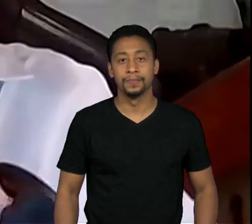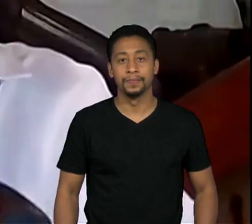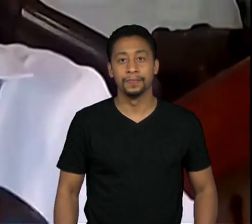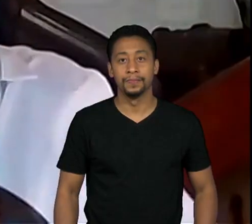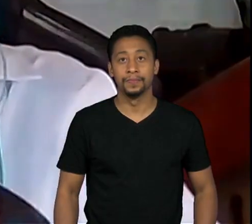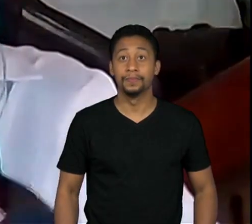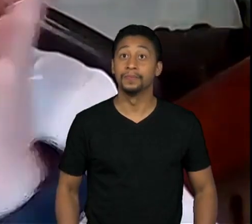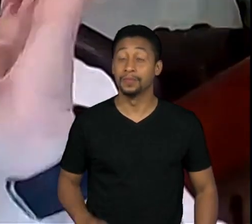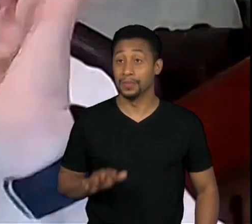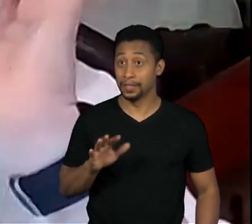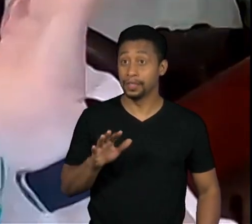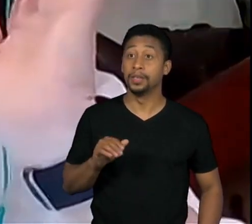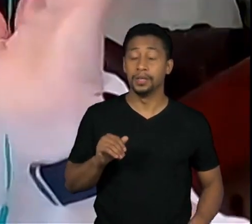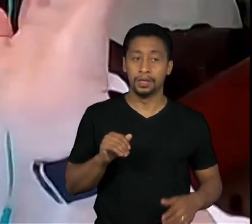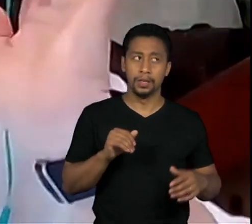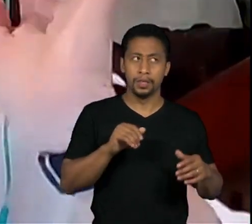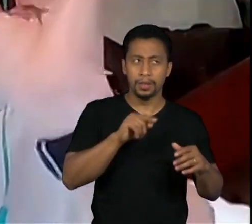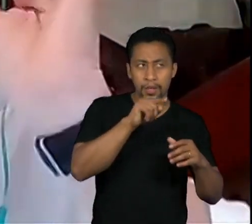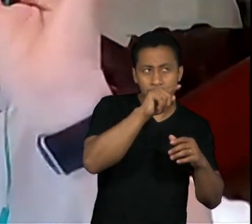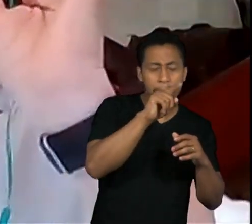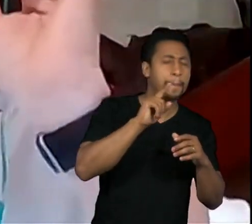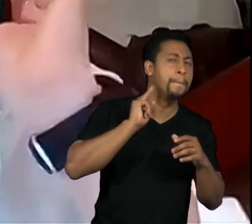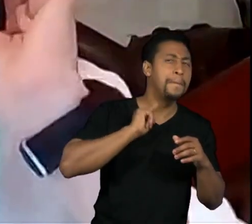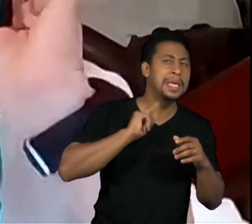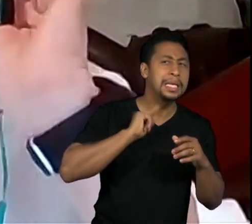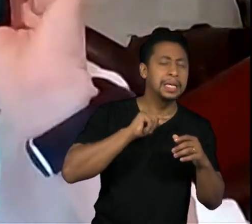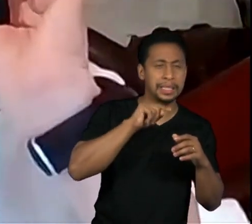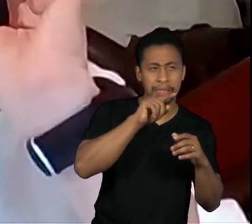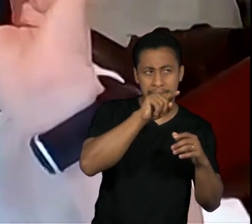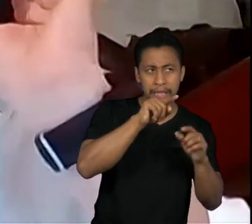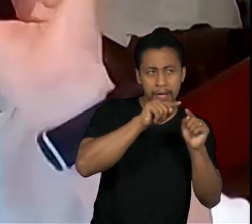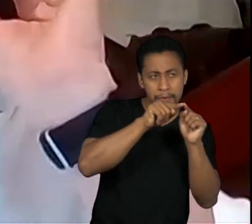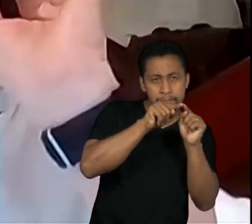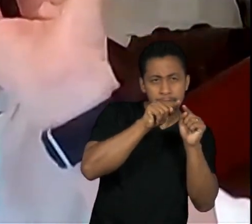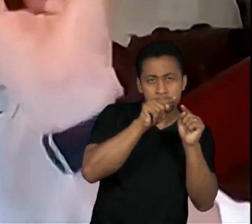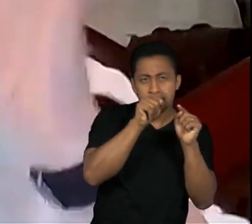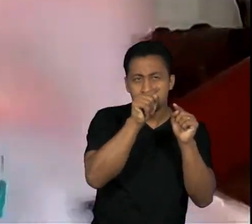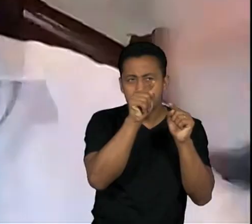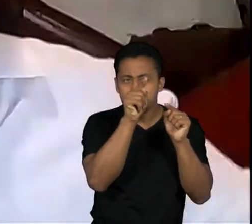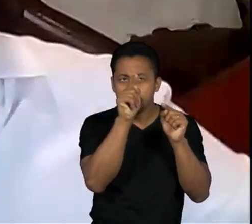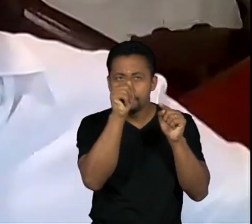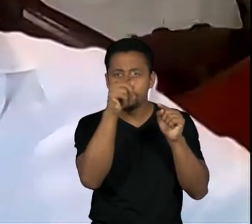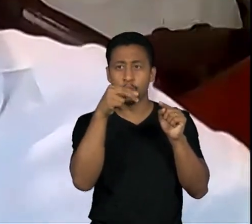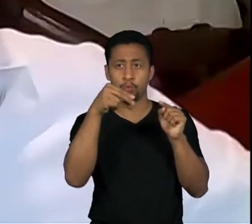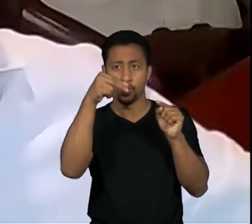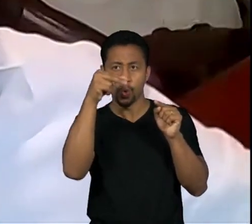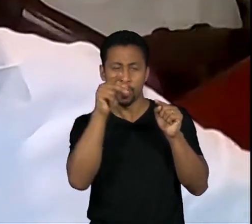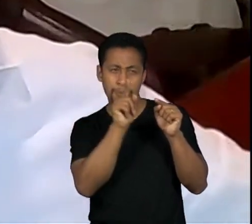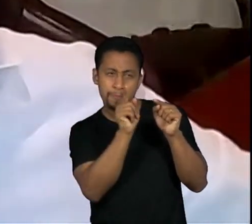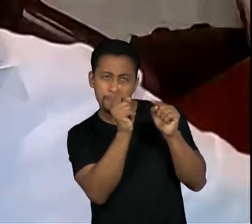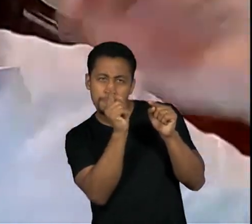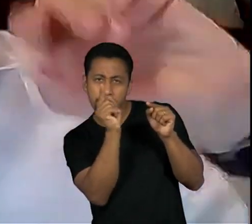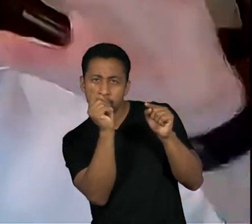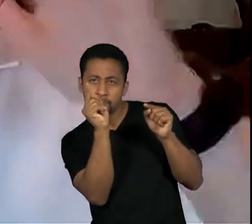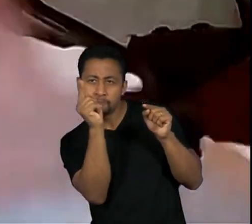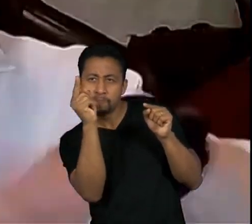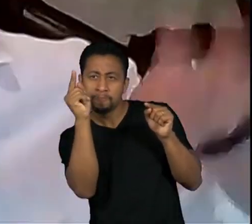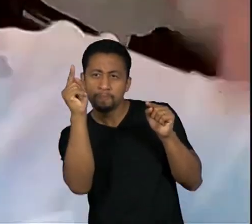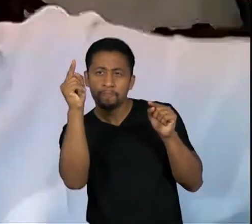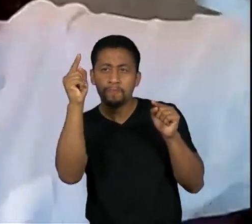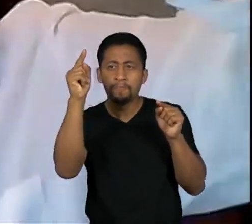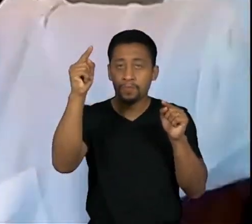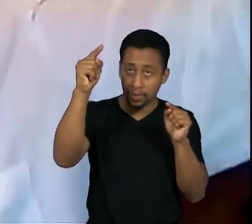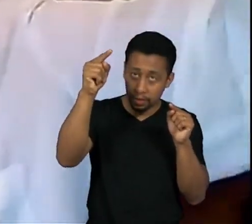A gente vai entrar pelo norte de Minas, vai percorrer ali a Chapada Diamantina, vai percorrer as UCs do norte de Minas na